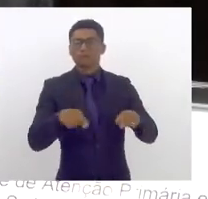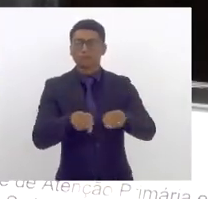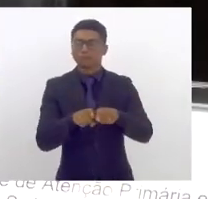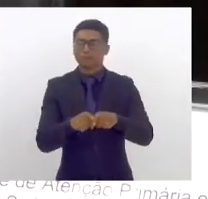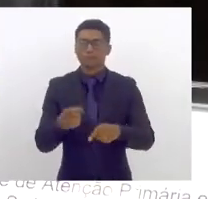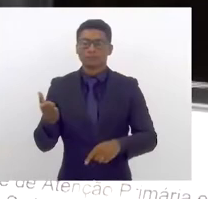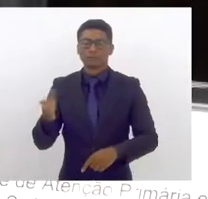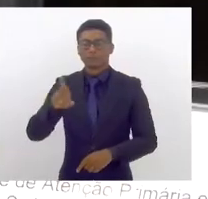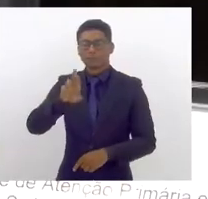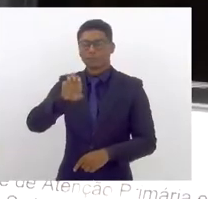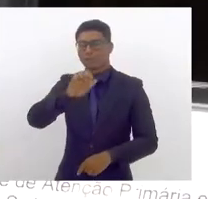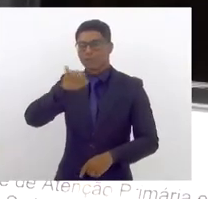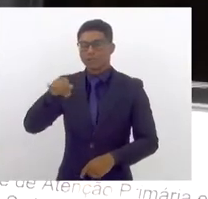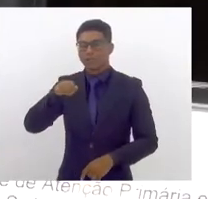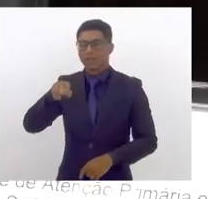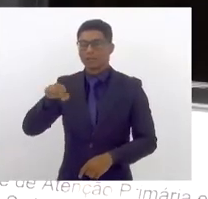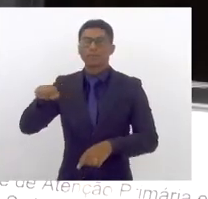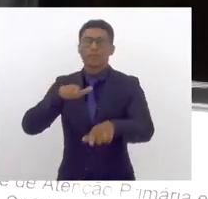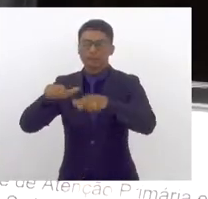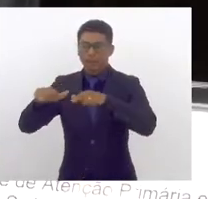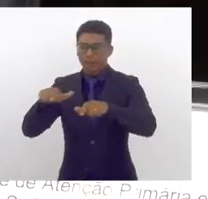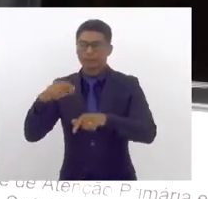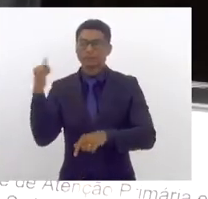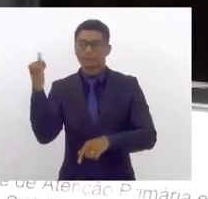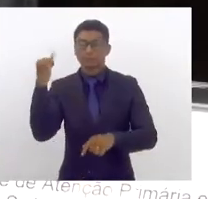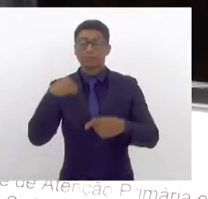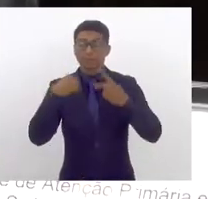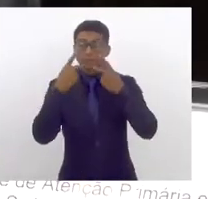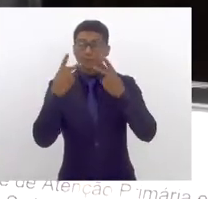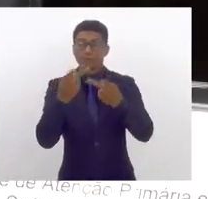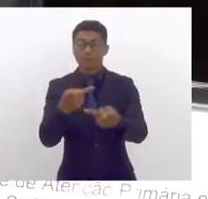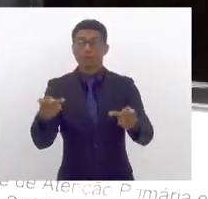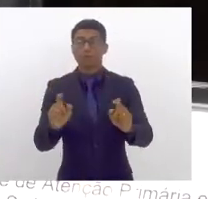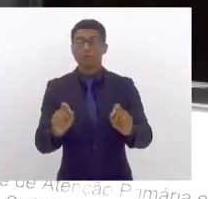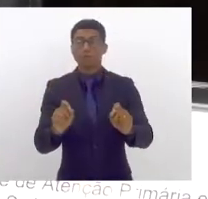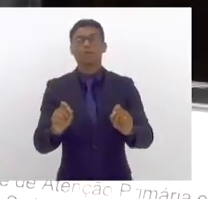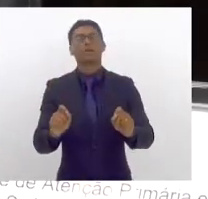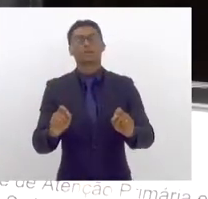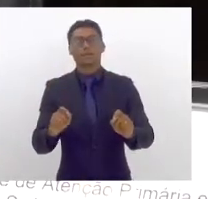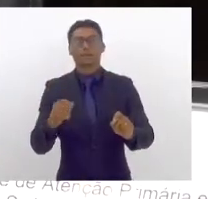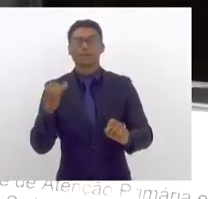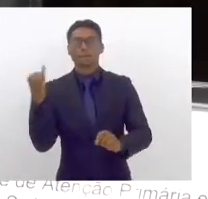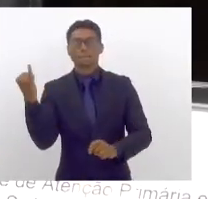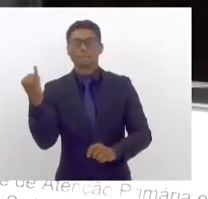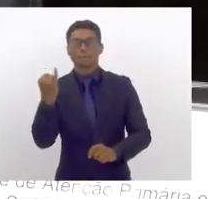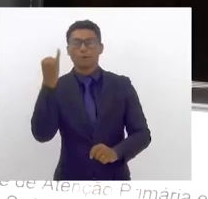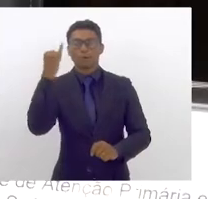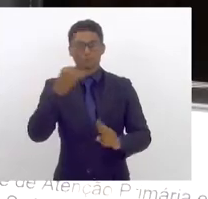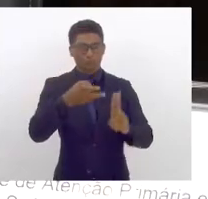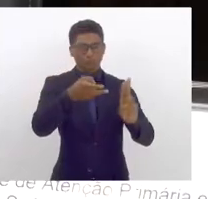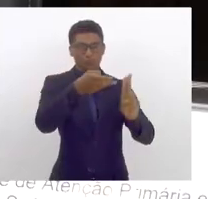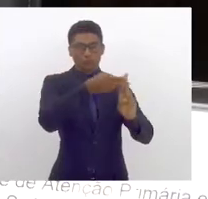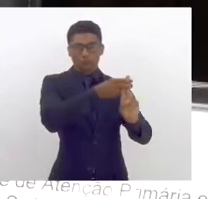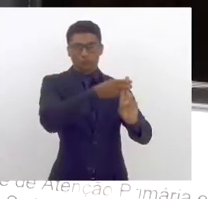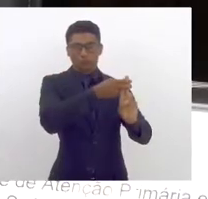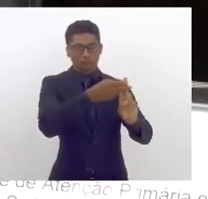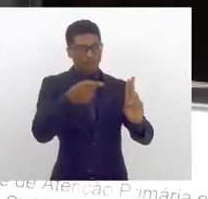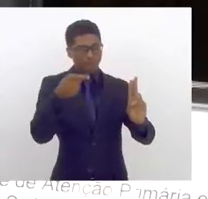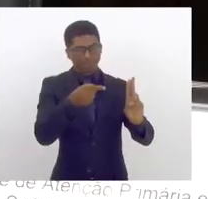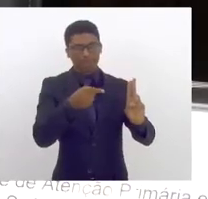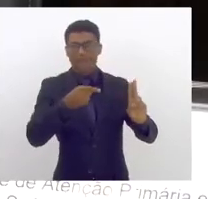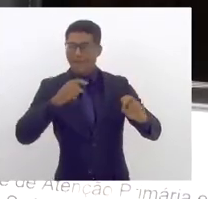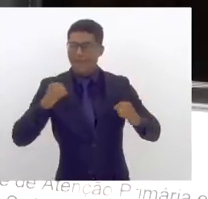Regiane fez dizer o quão é importante nós defendermos o legado do SUS que é uma conquista